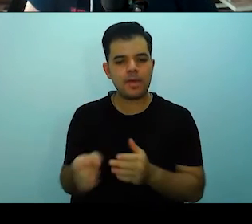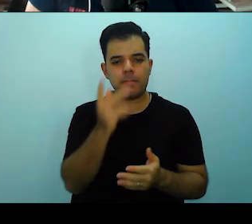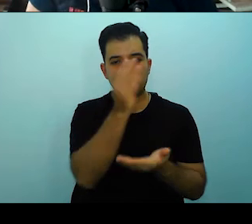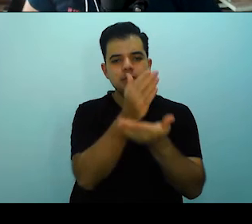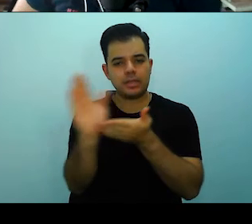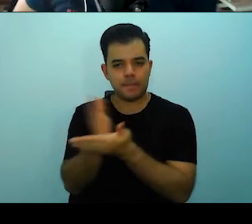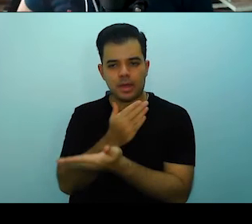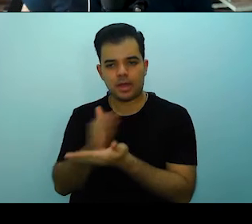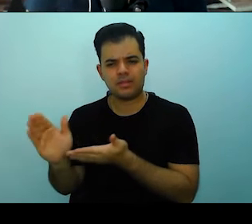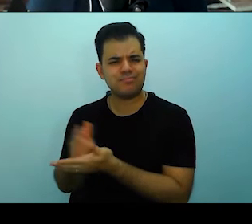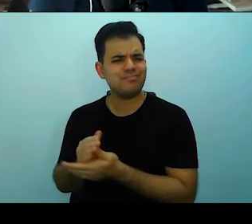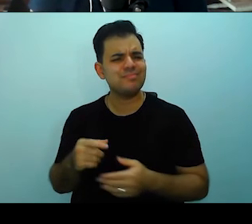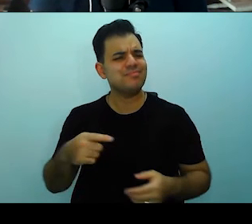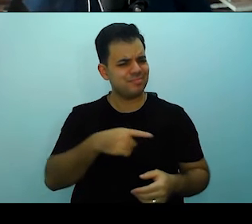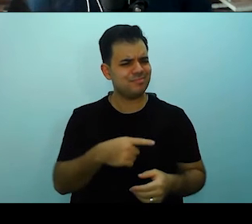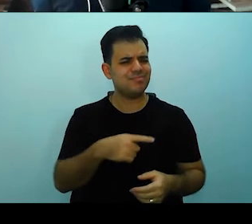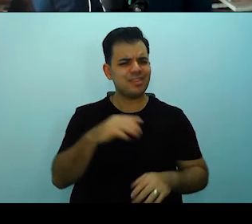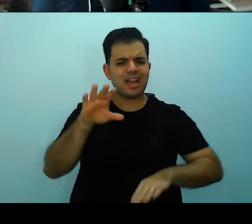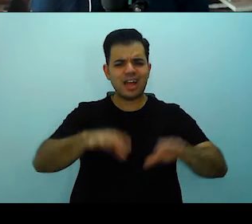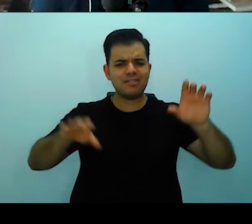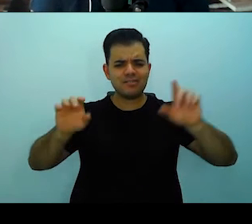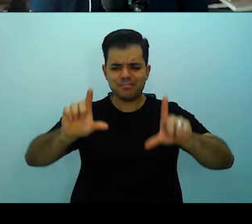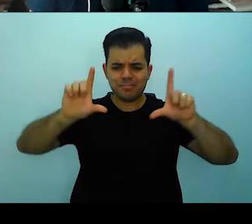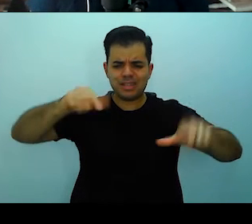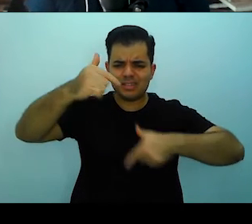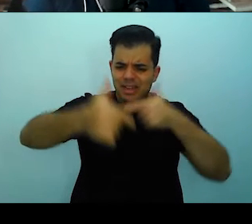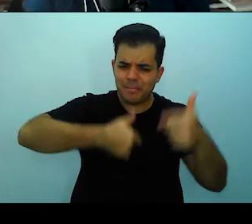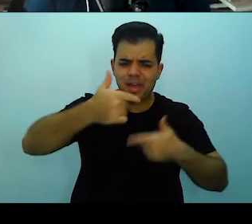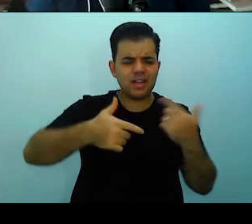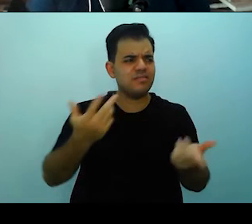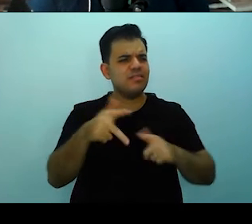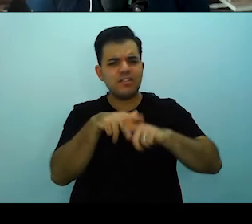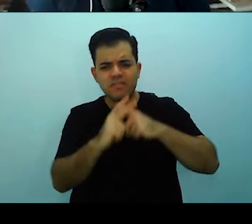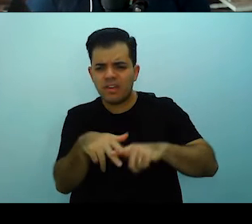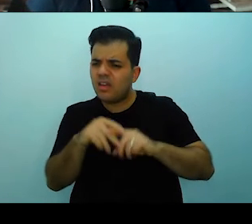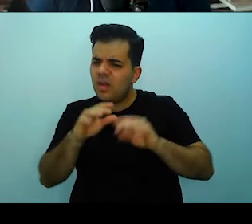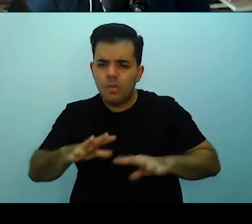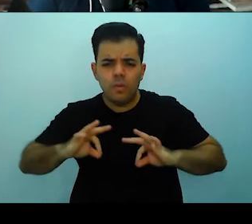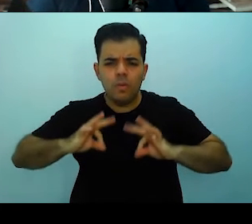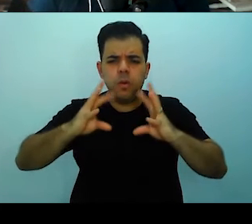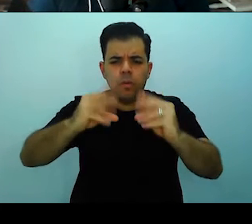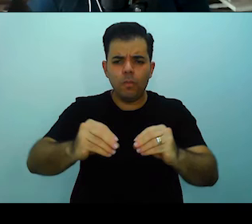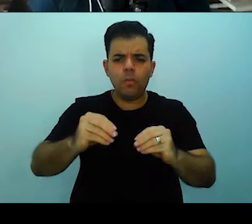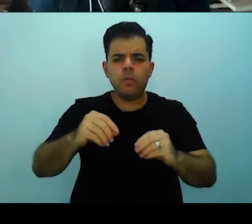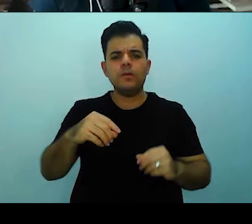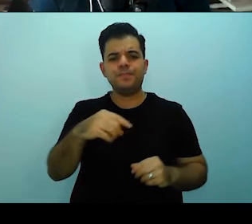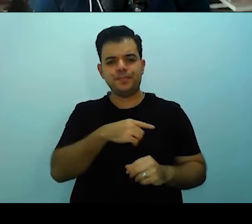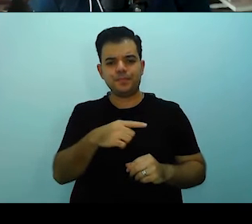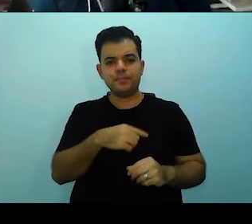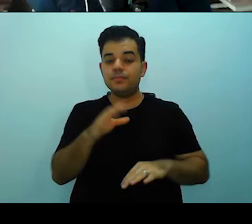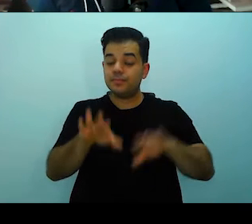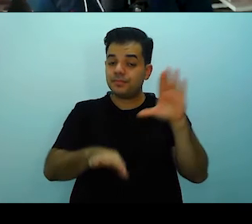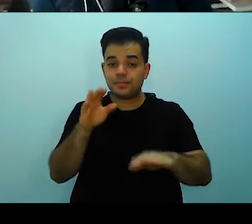ferramenta, até na montagem do ambiente, em tudo, sabe? E a gente tem que ter esse ponto de atenção, porque senão a gente não consegue